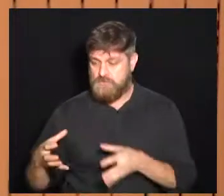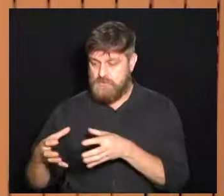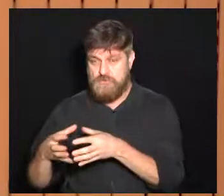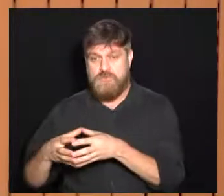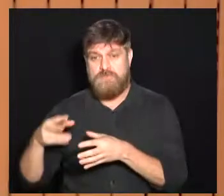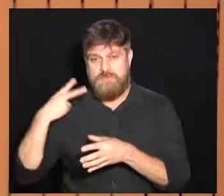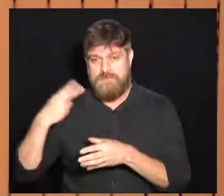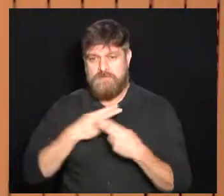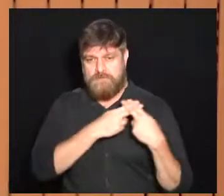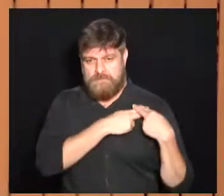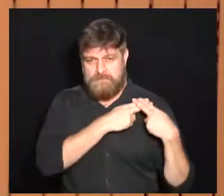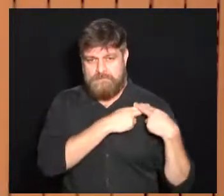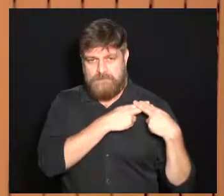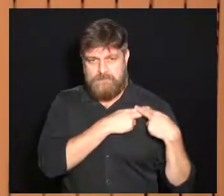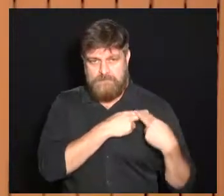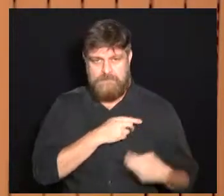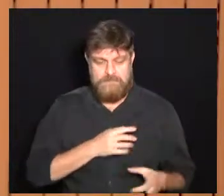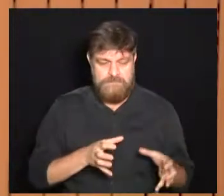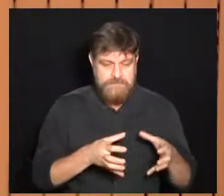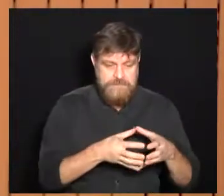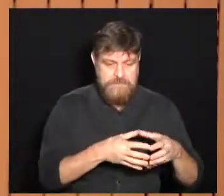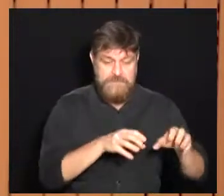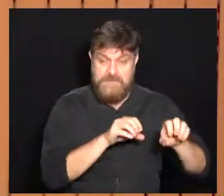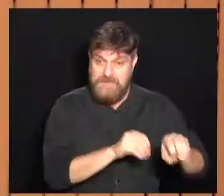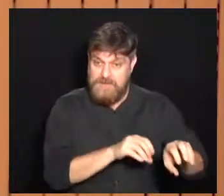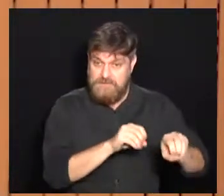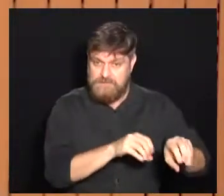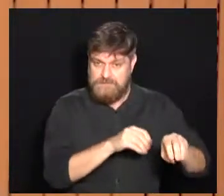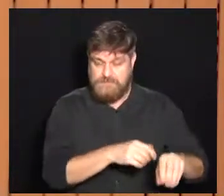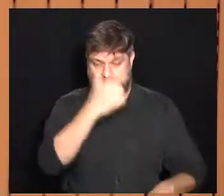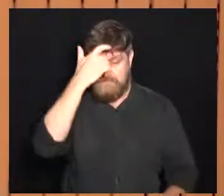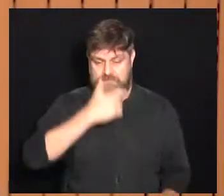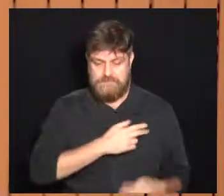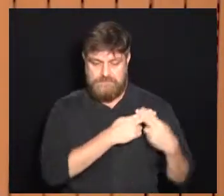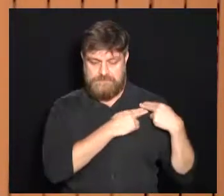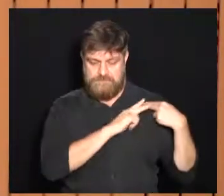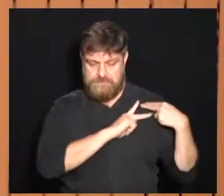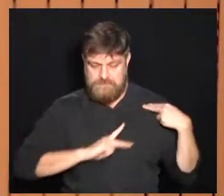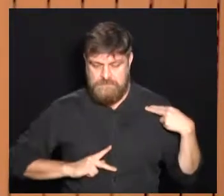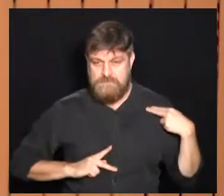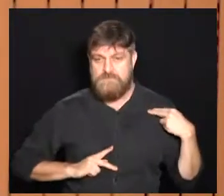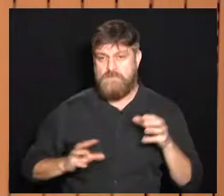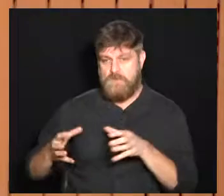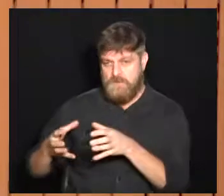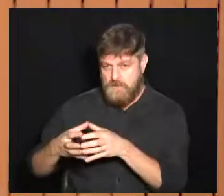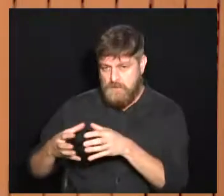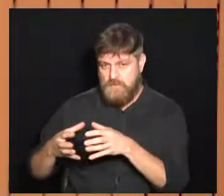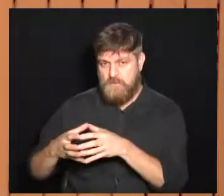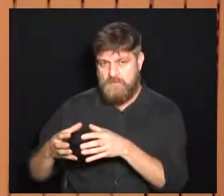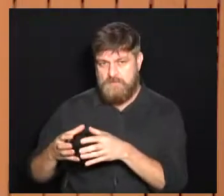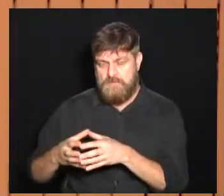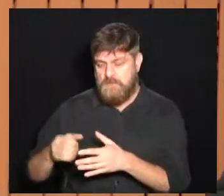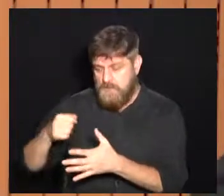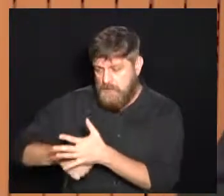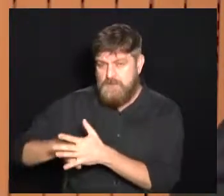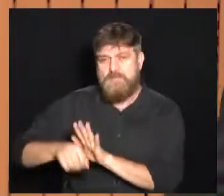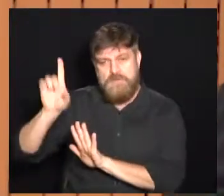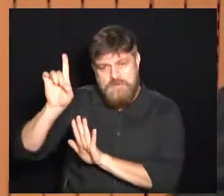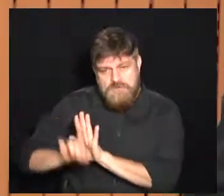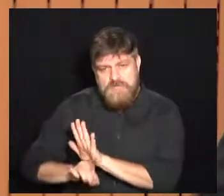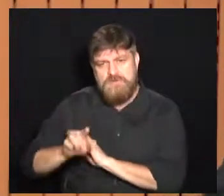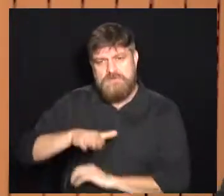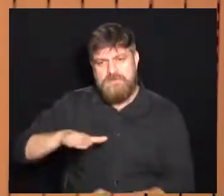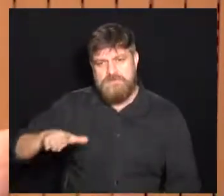dessa casa, da Comissão de Educação, que eu presido, e a Comissão de Defesa dos Direitos da Criança e